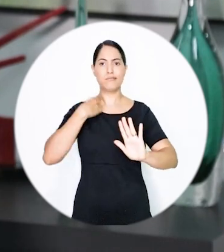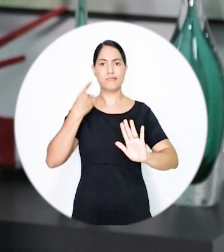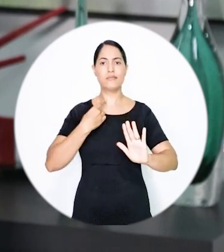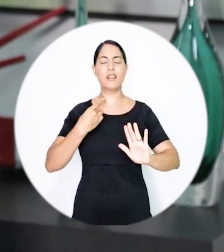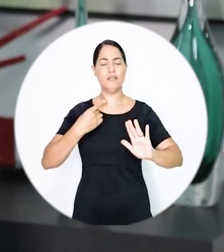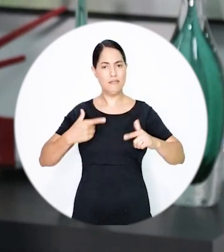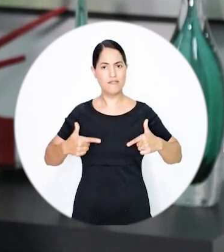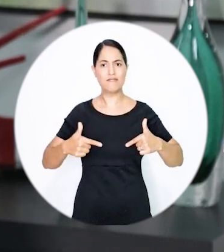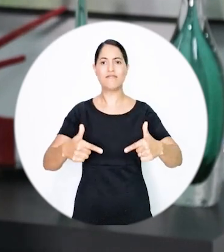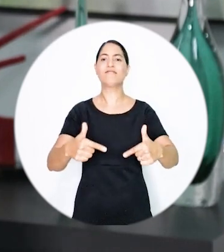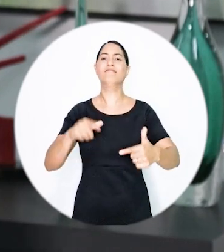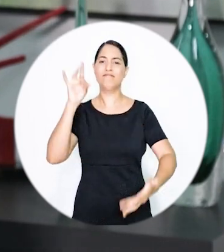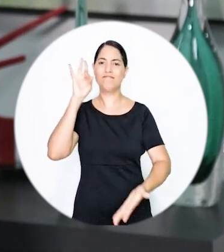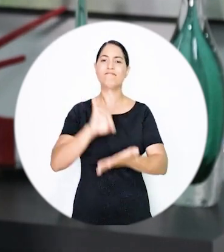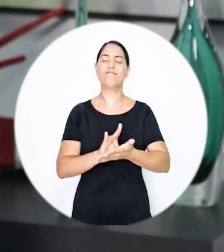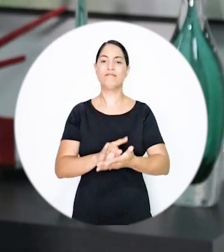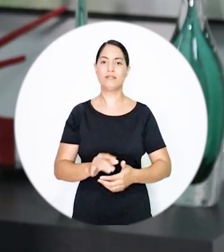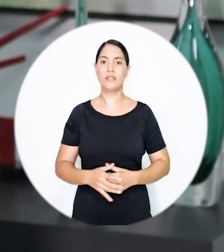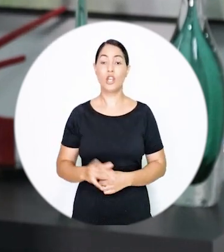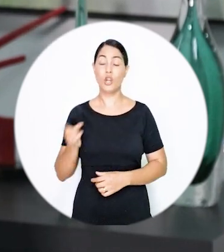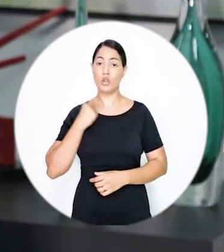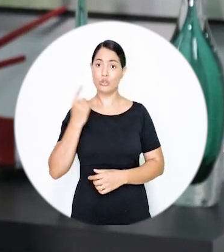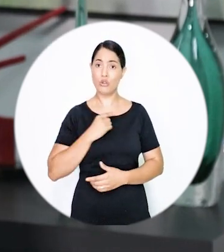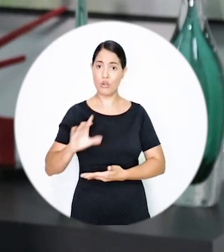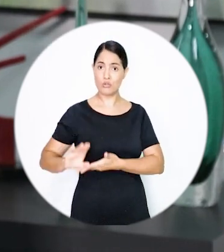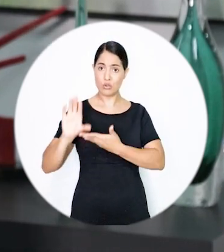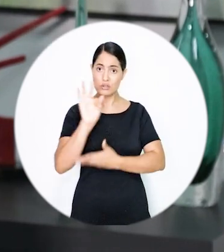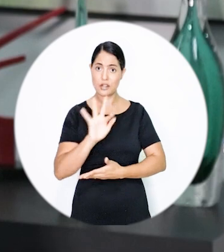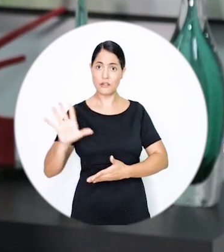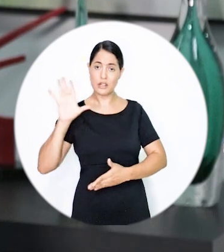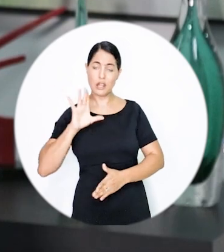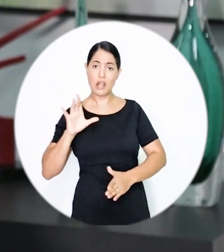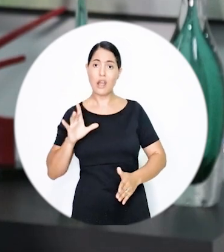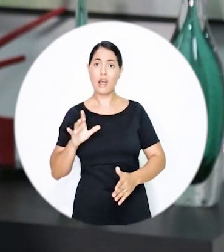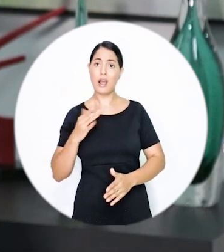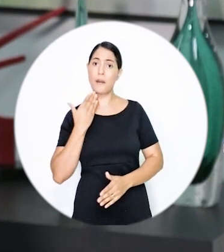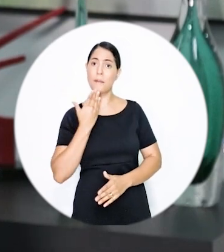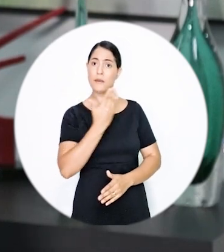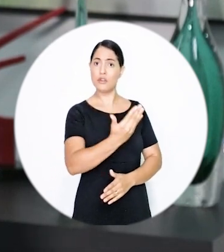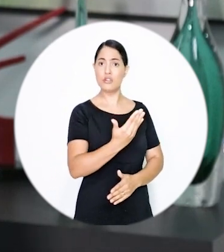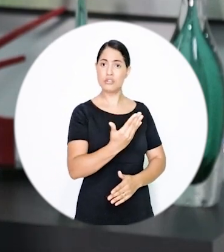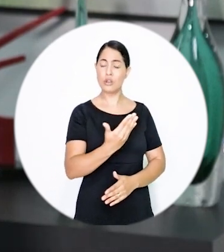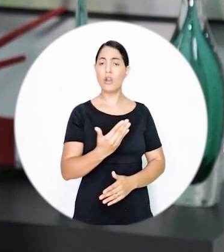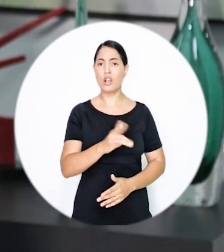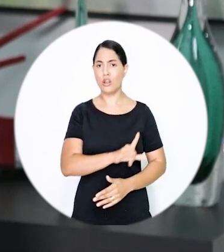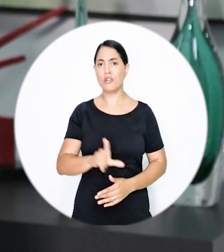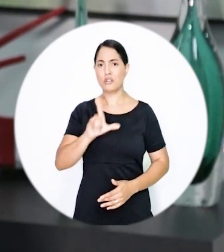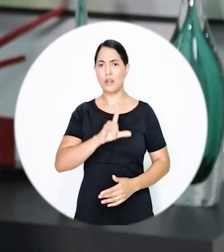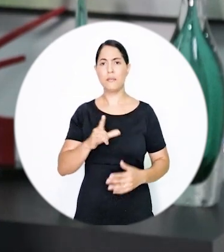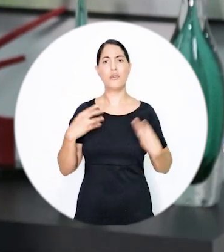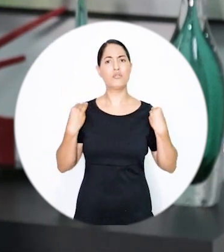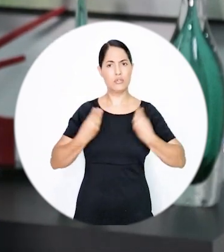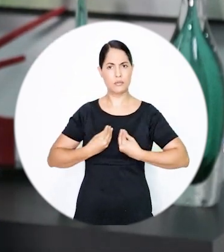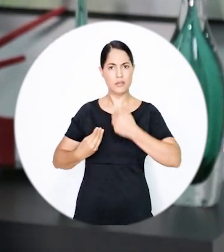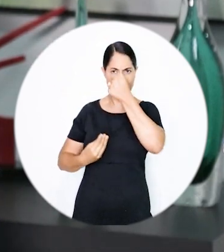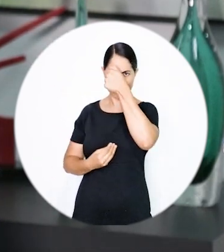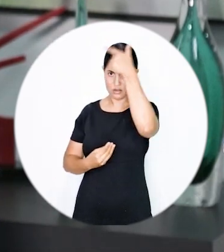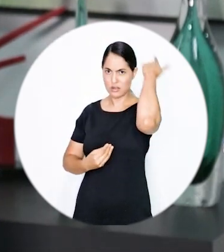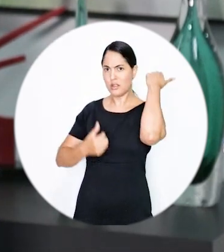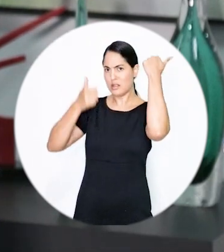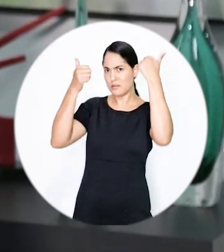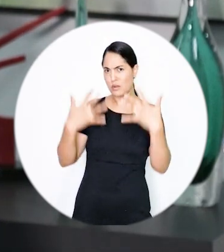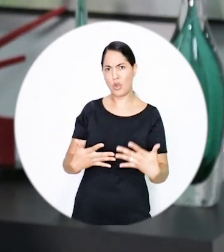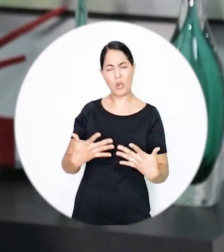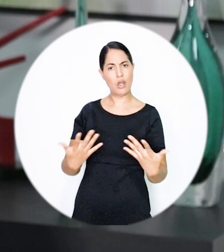uma vitória para o fortalecimento das prerrogativas da profissão. Em resposta a uma petição do Conselho Federal da OAB, o ministro Alexandre